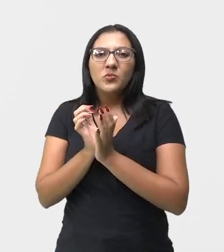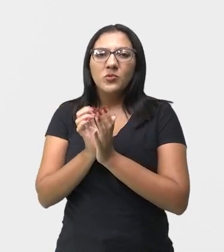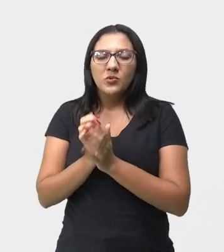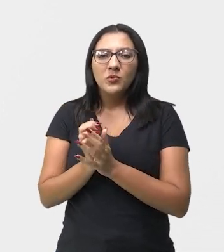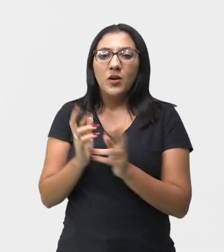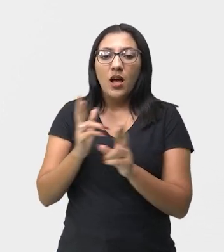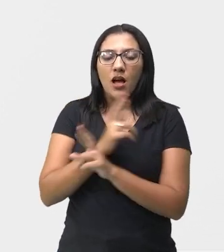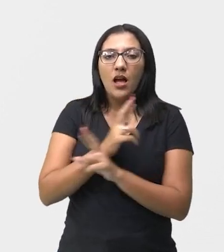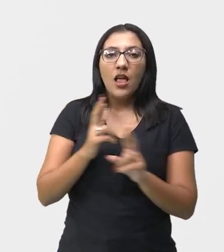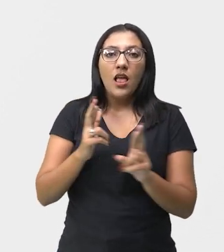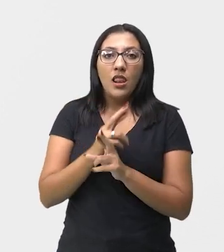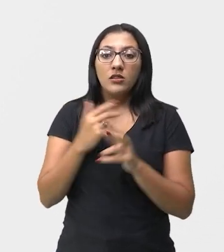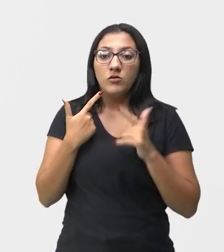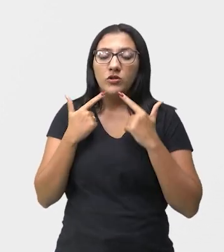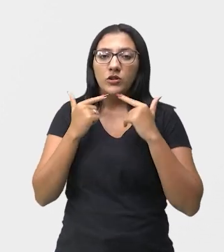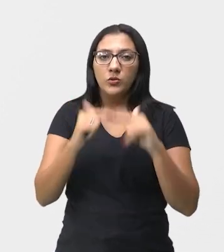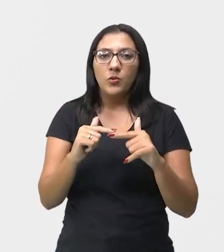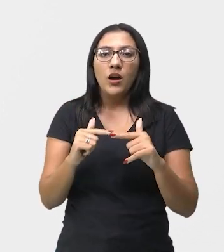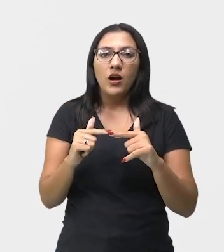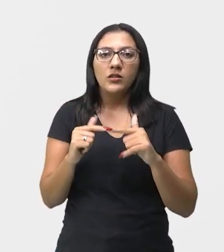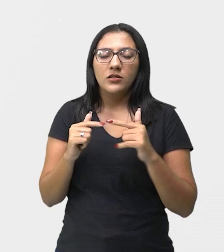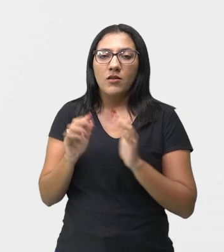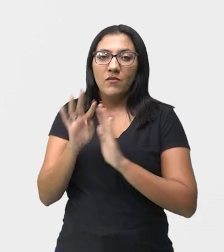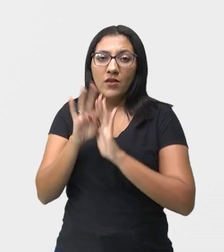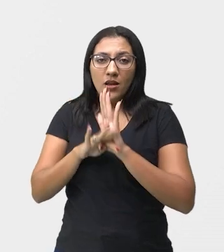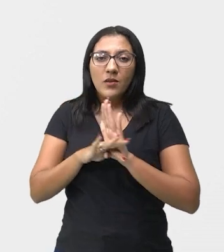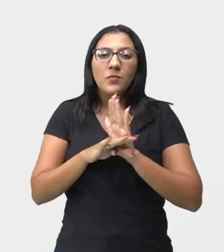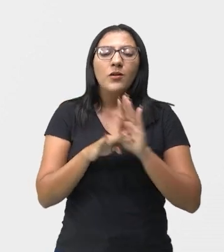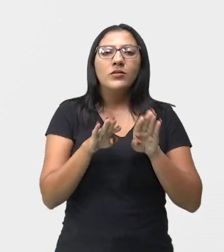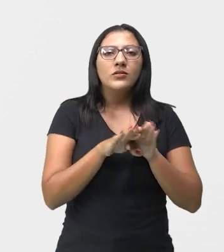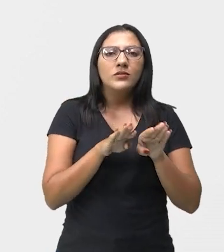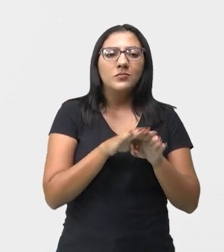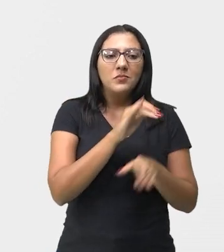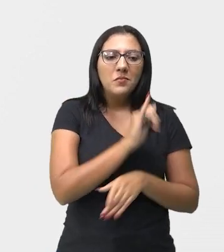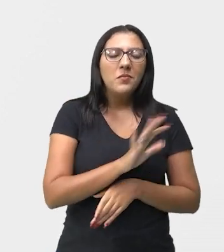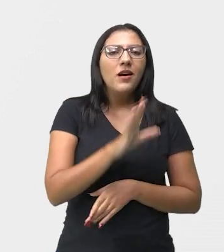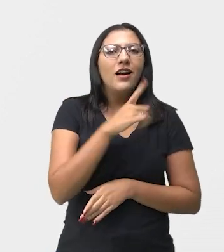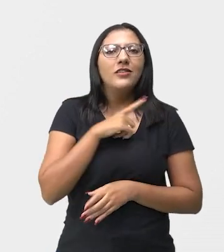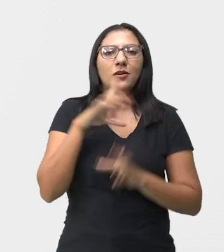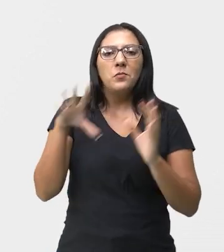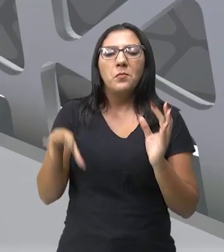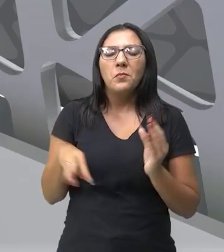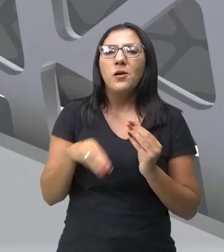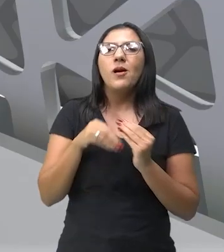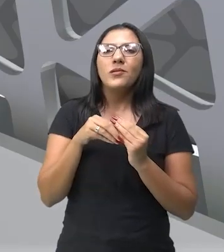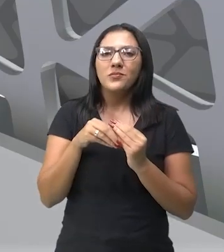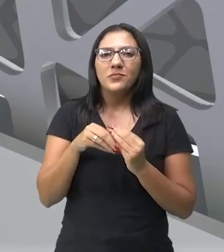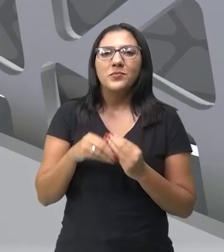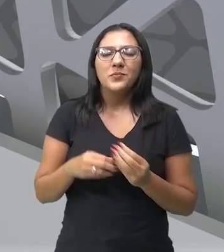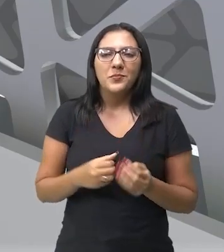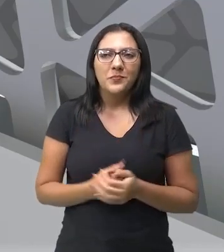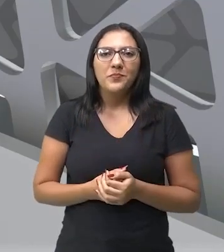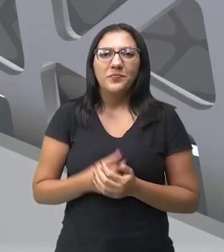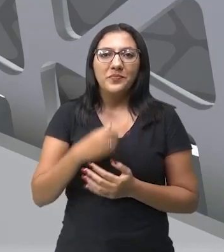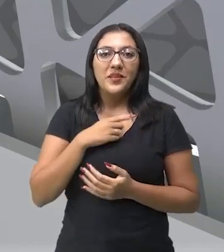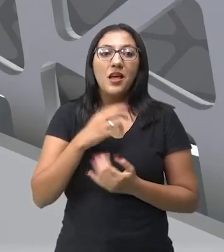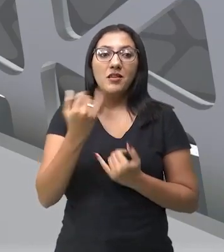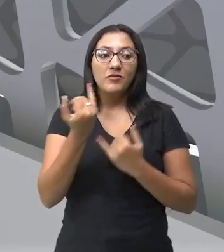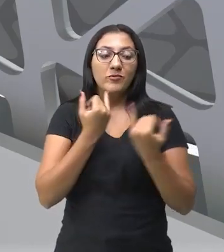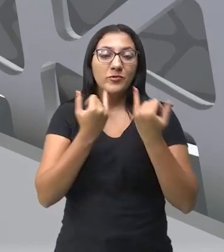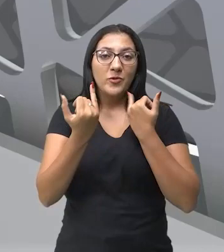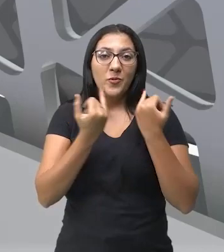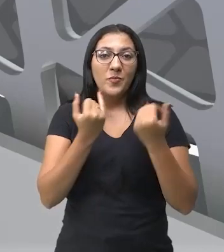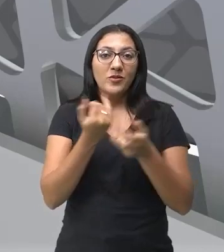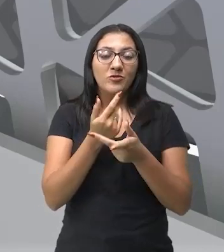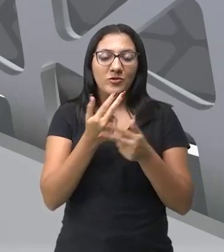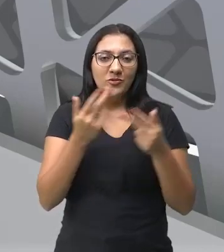as informações, com a parte ilustrativa que vai ser responsável por atrair o leitor